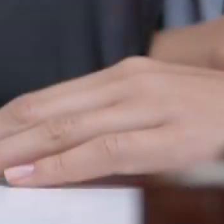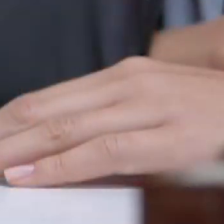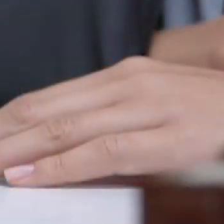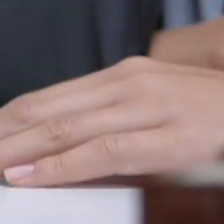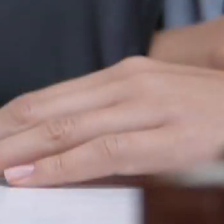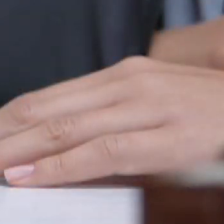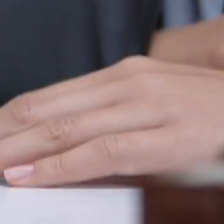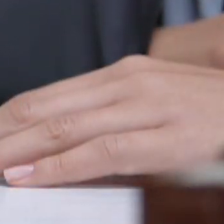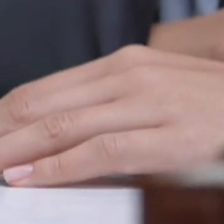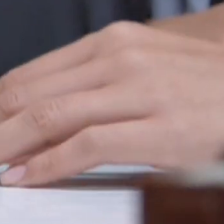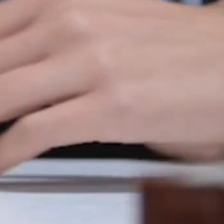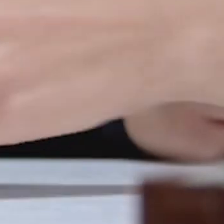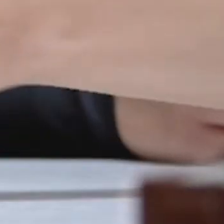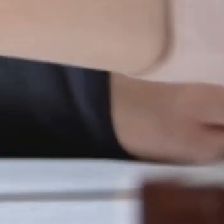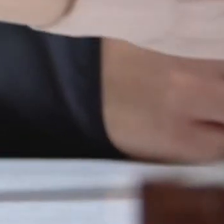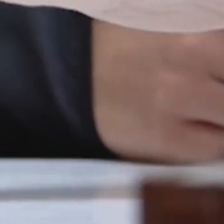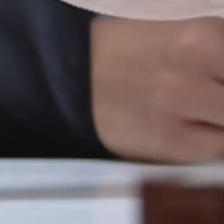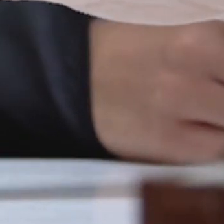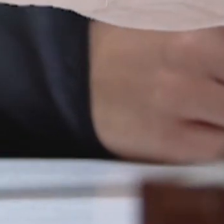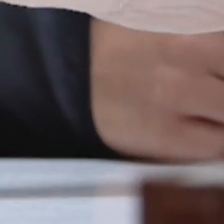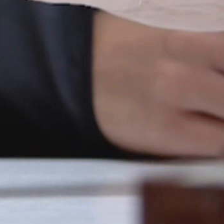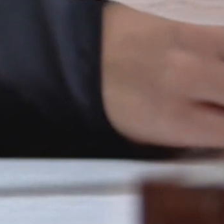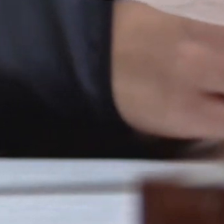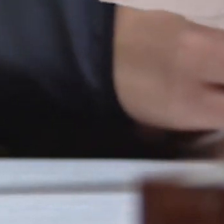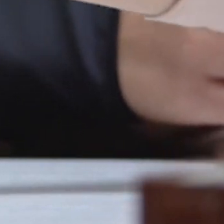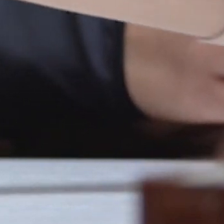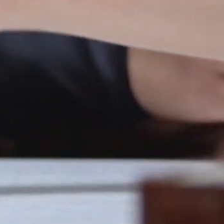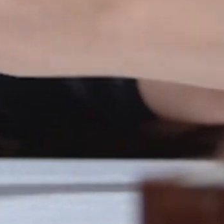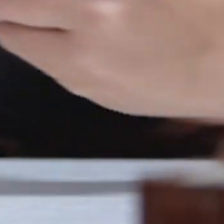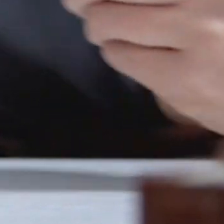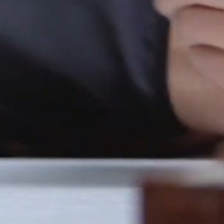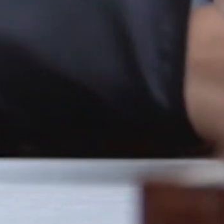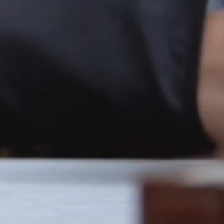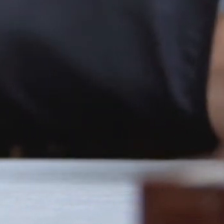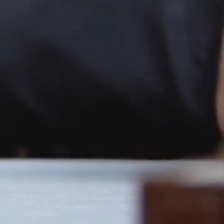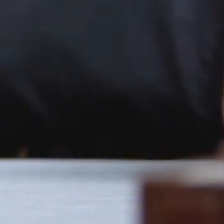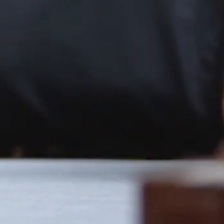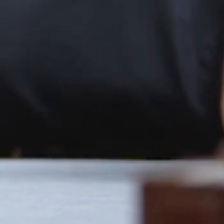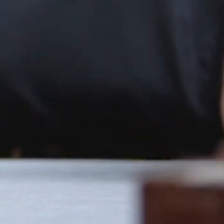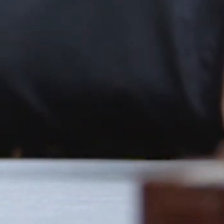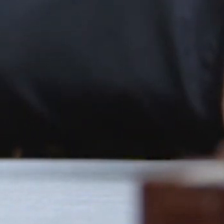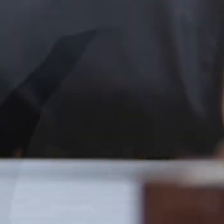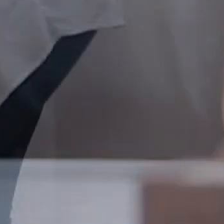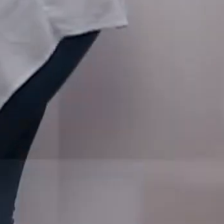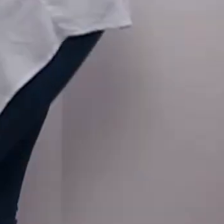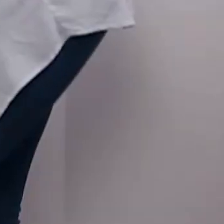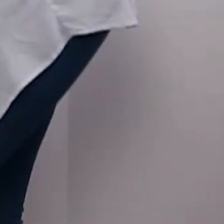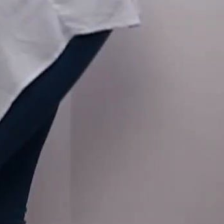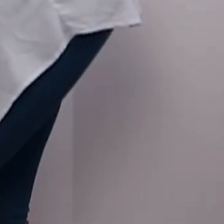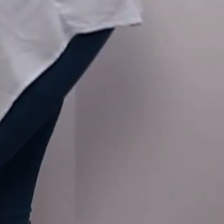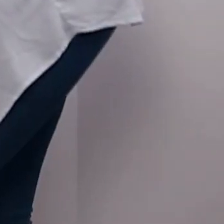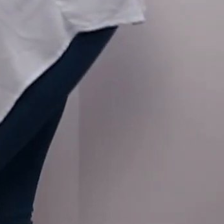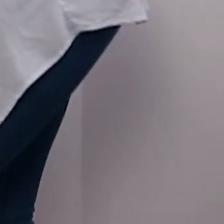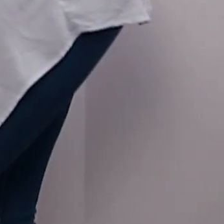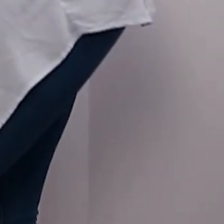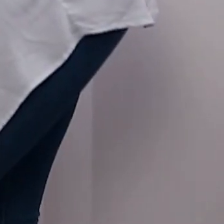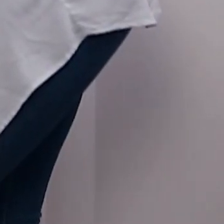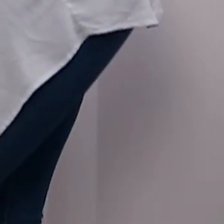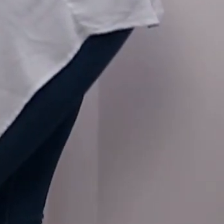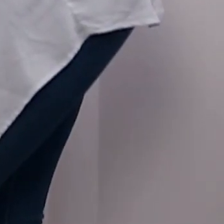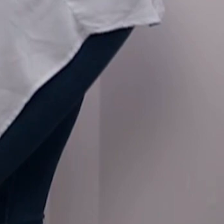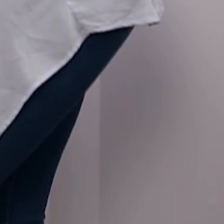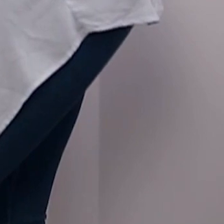emergências, por exemplo, né? Eu consigo estar fazendo isso e as coisas vão seguir. Faço minha negociação, diminuo o valor da